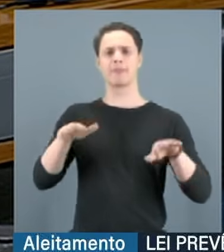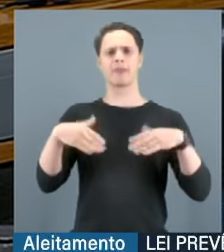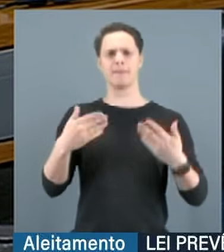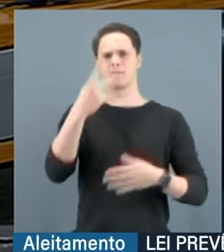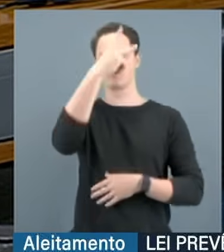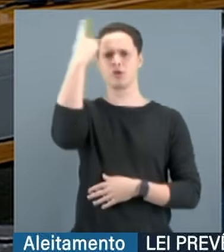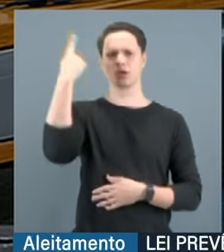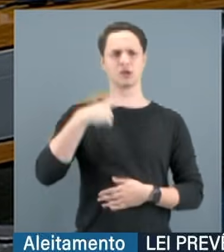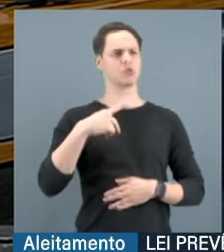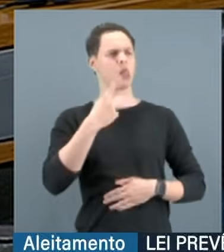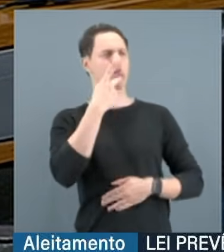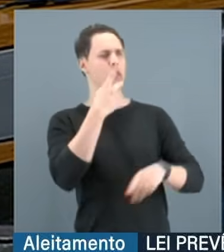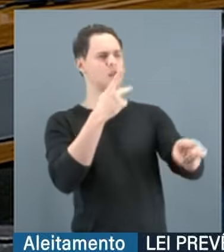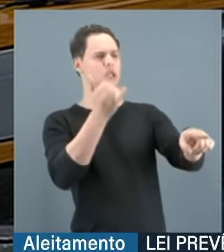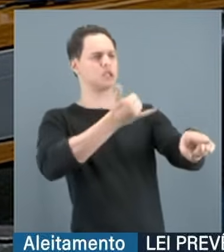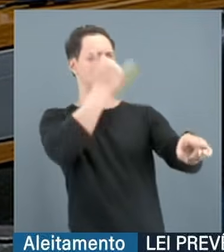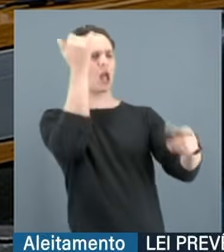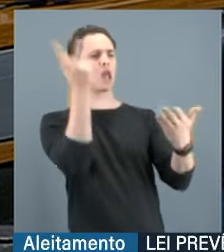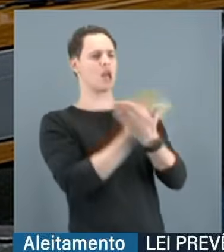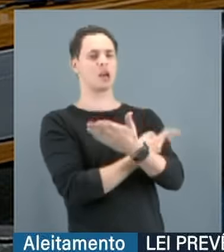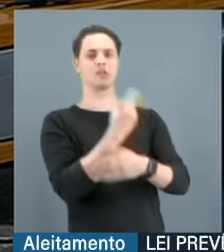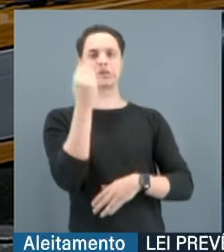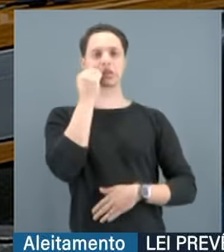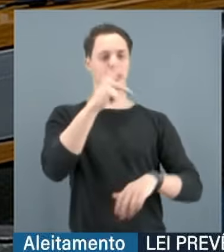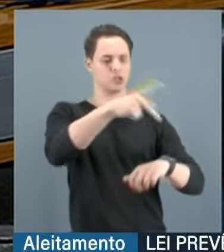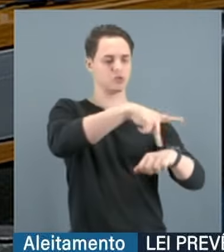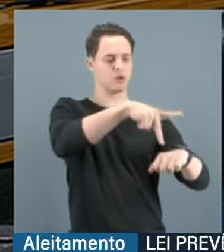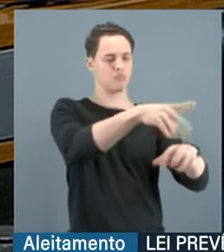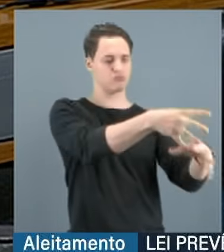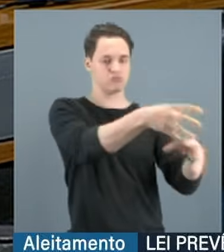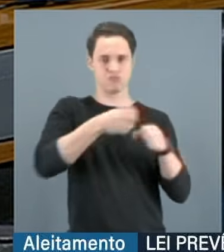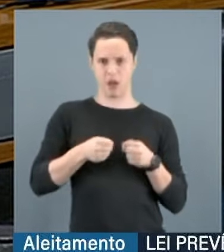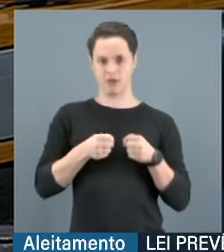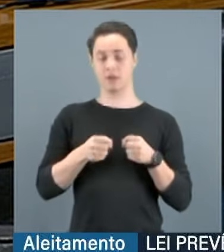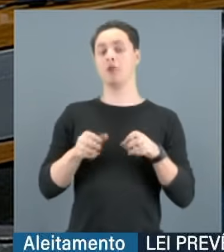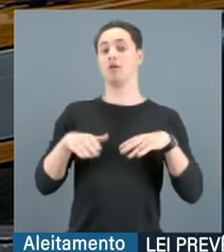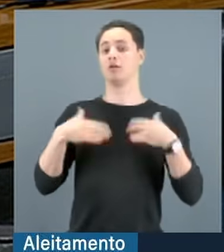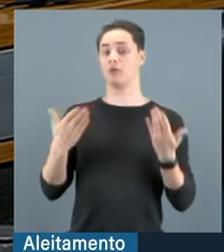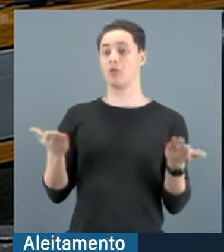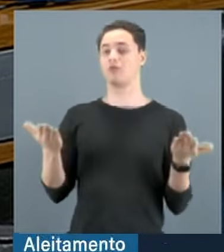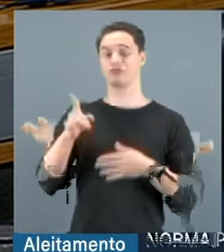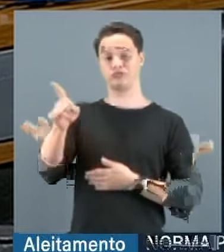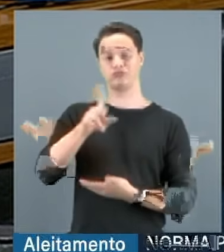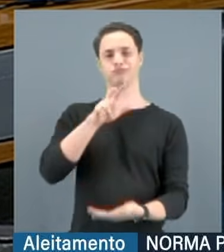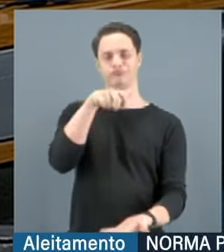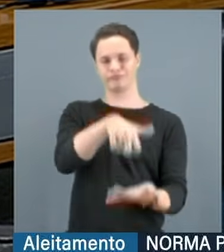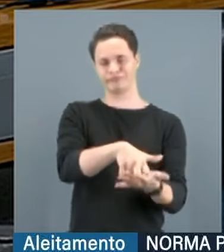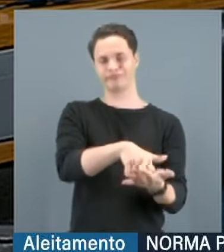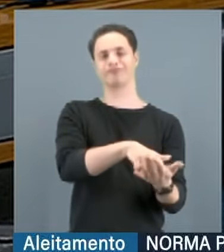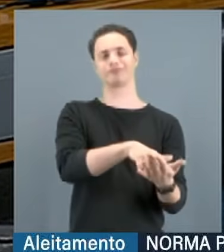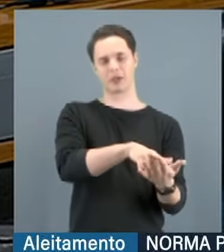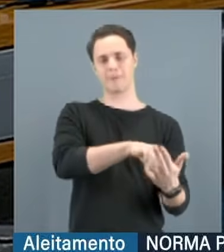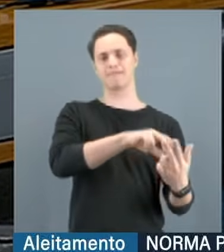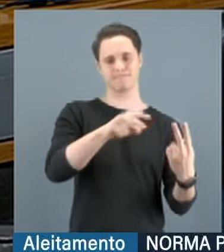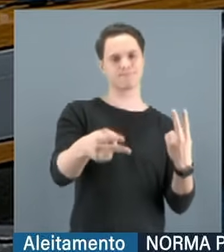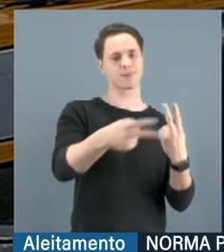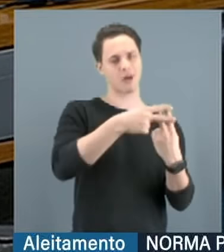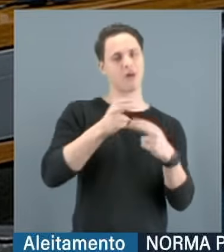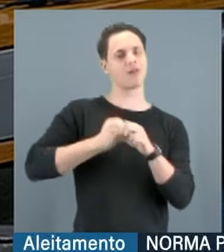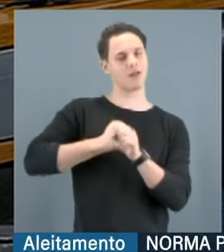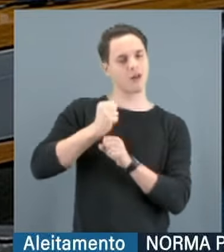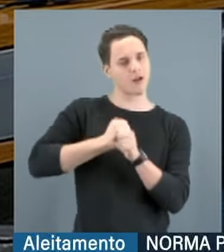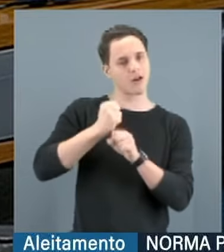deu errado, que foi a tentativa de golpe. E, nesse sentido, o senhor vai pagar muitos anos na cadeia, junto com outros,